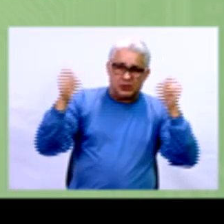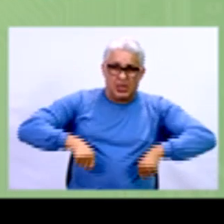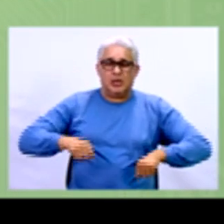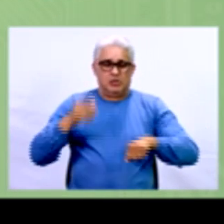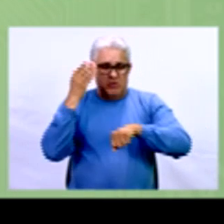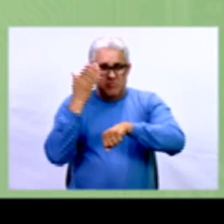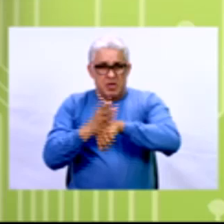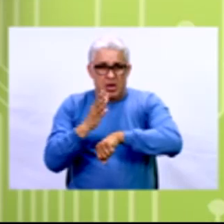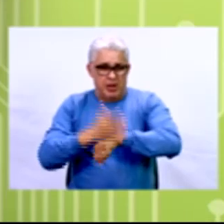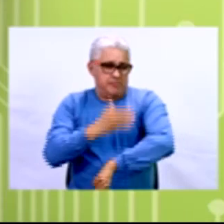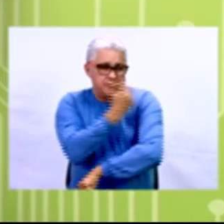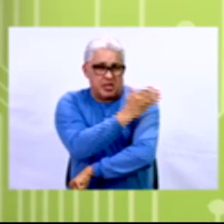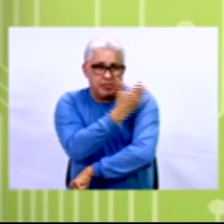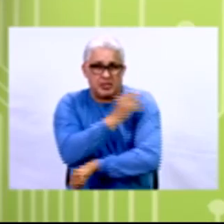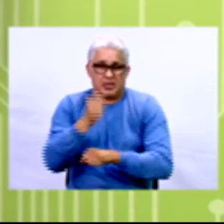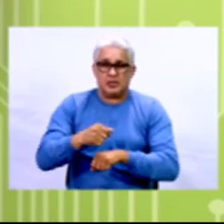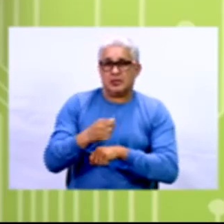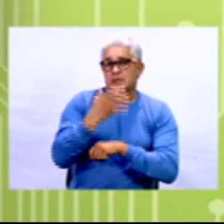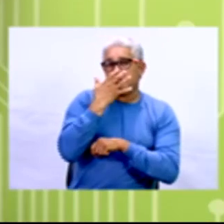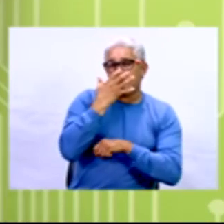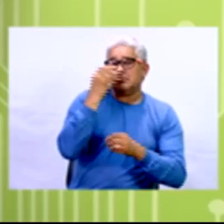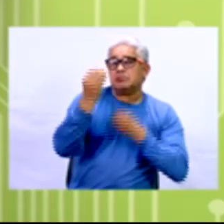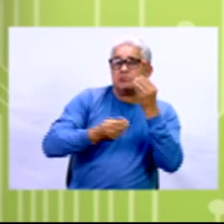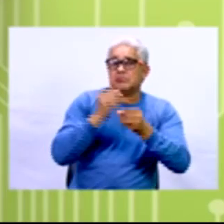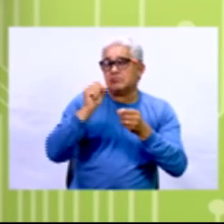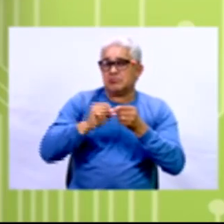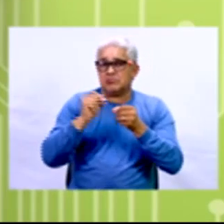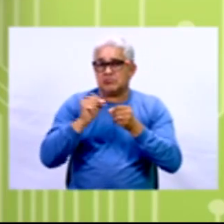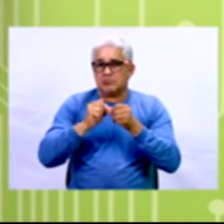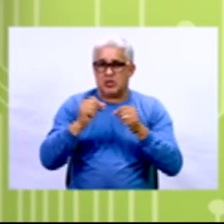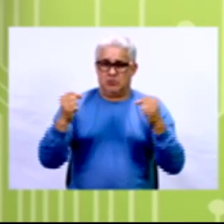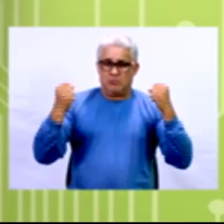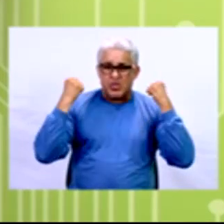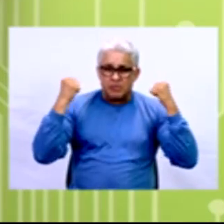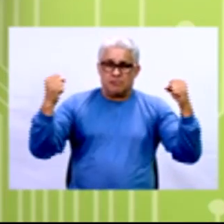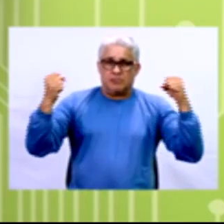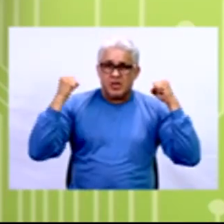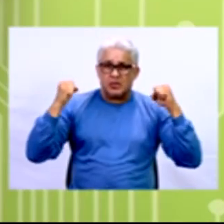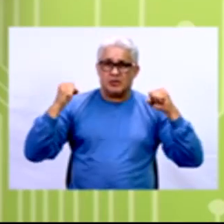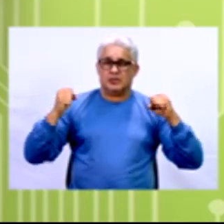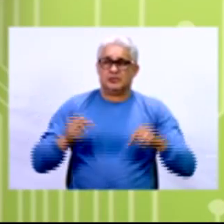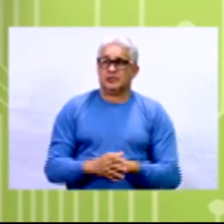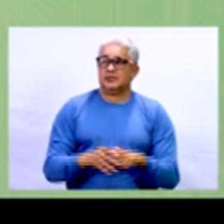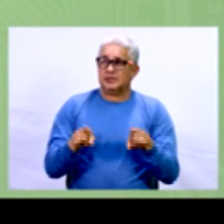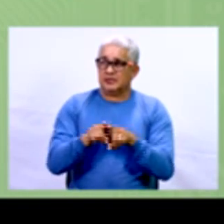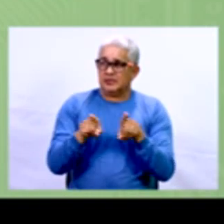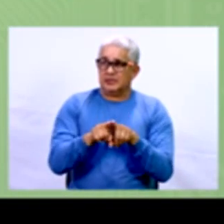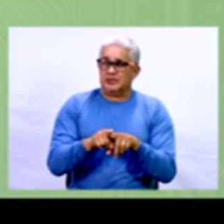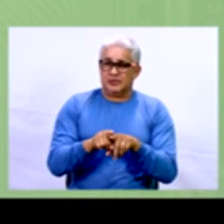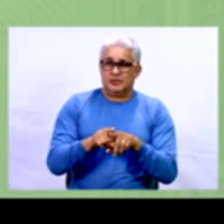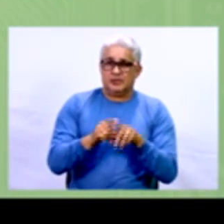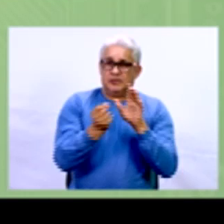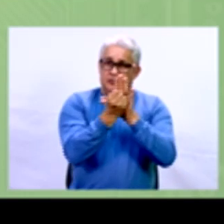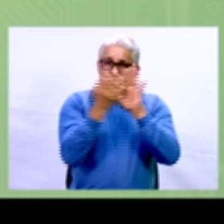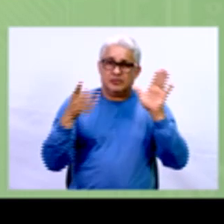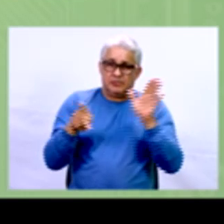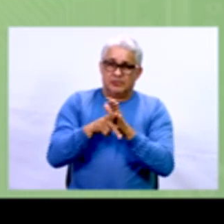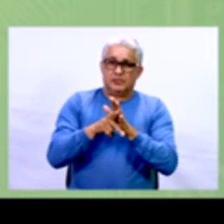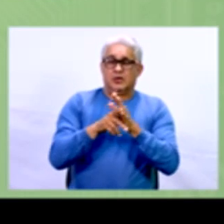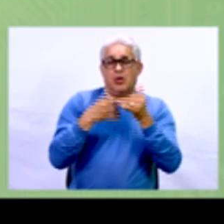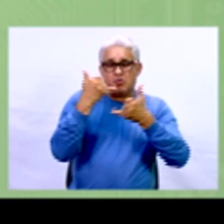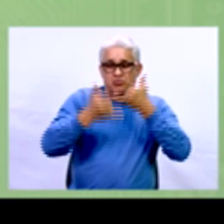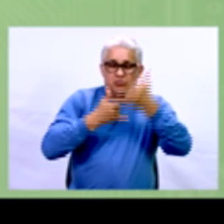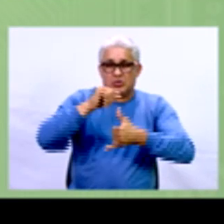pode visualizar como é feito determinado exercício. Nós temos aplicativos de jogos, que aqui também